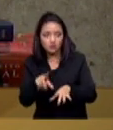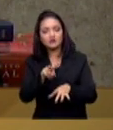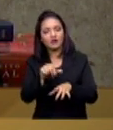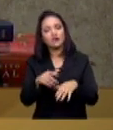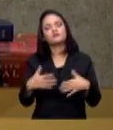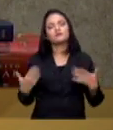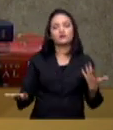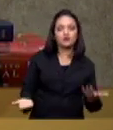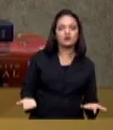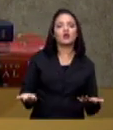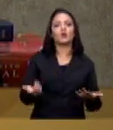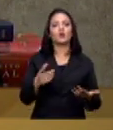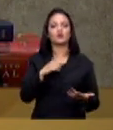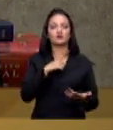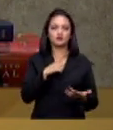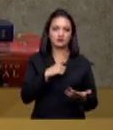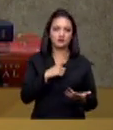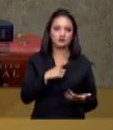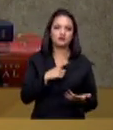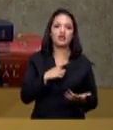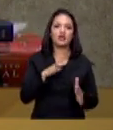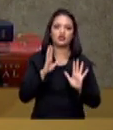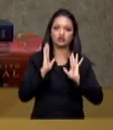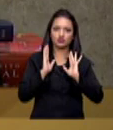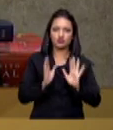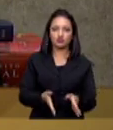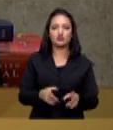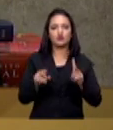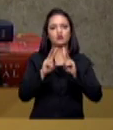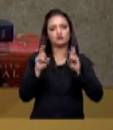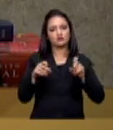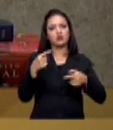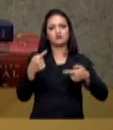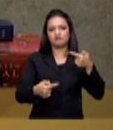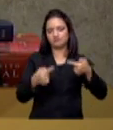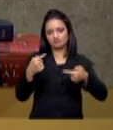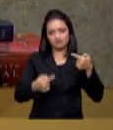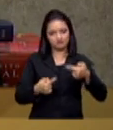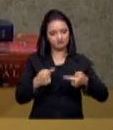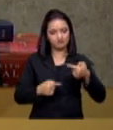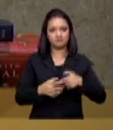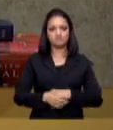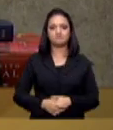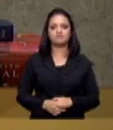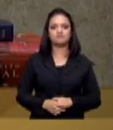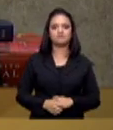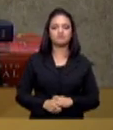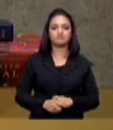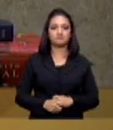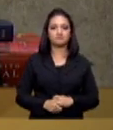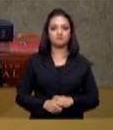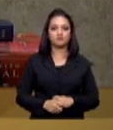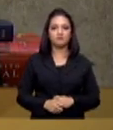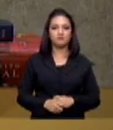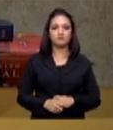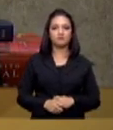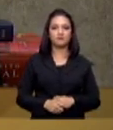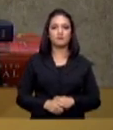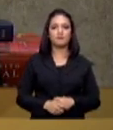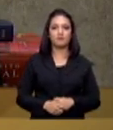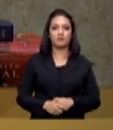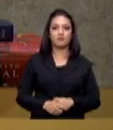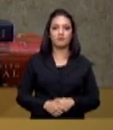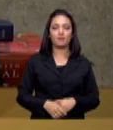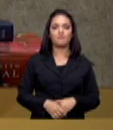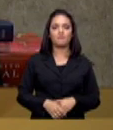é uma matéria sedimentada na doutrina e na jurisprudência. Exatamente com base nessa obra que eu me